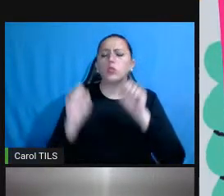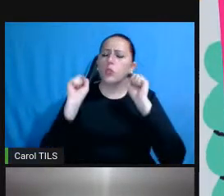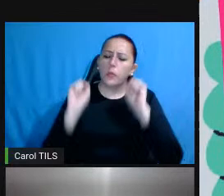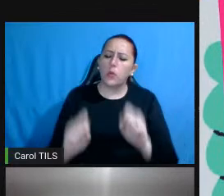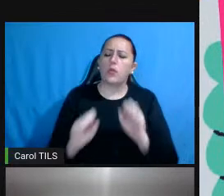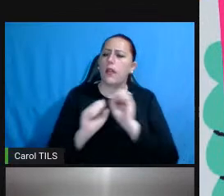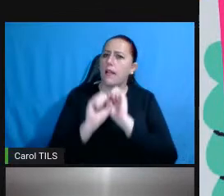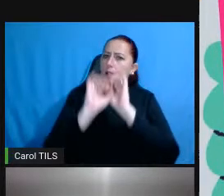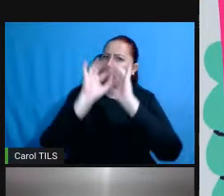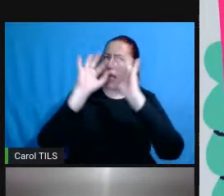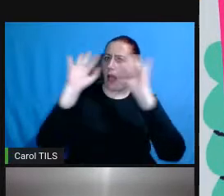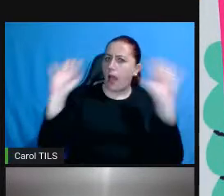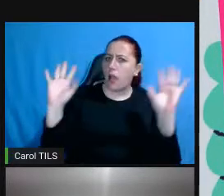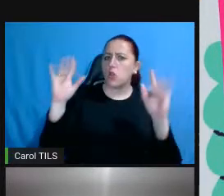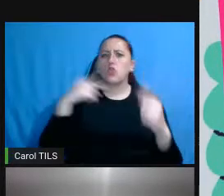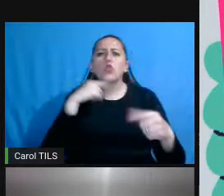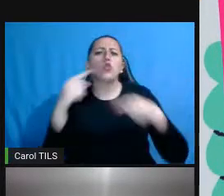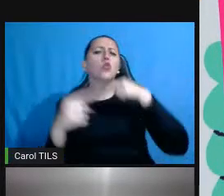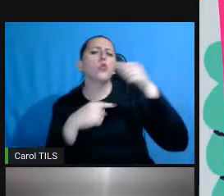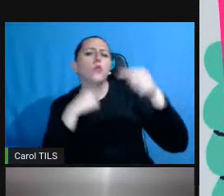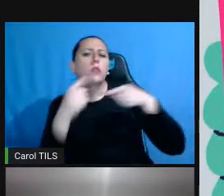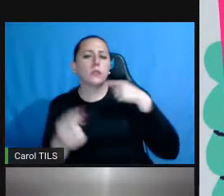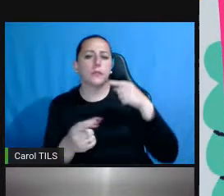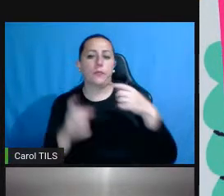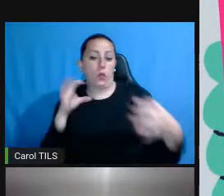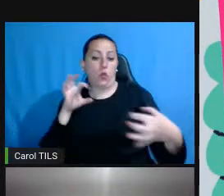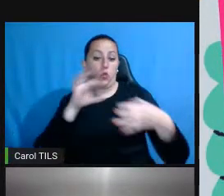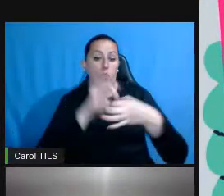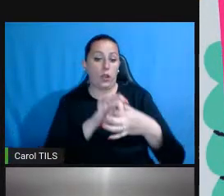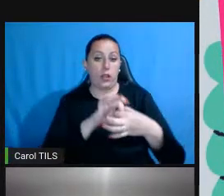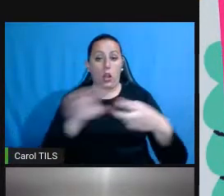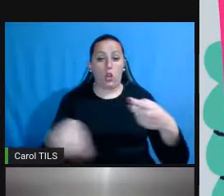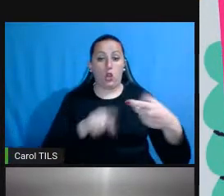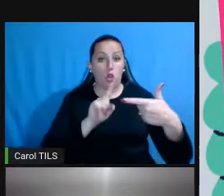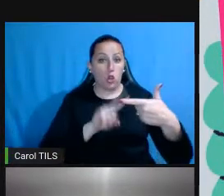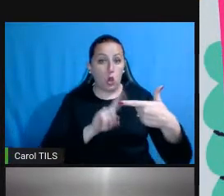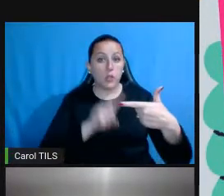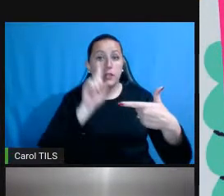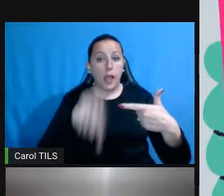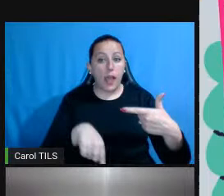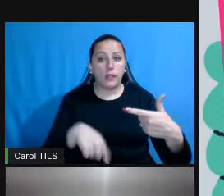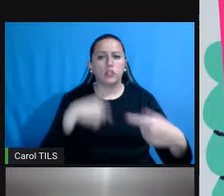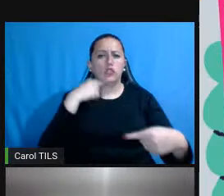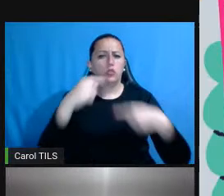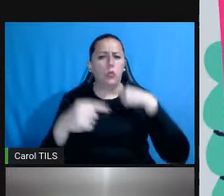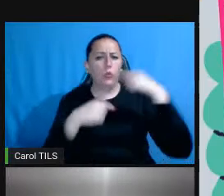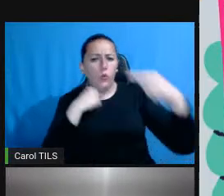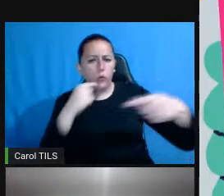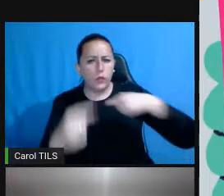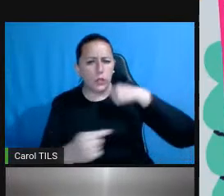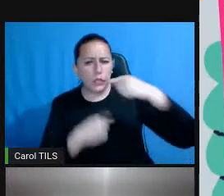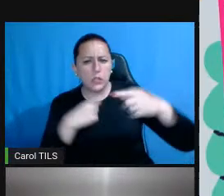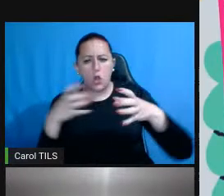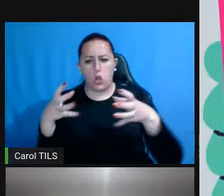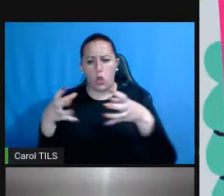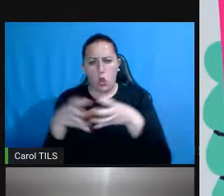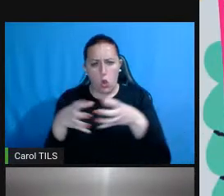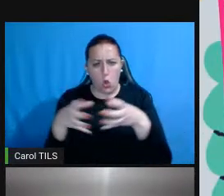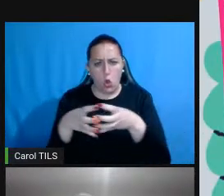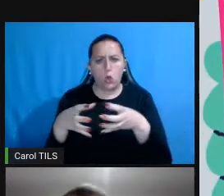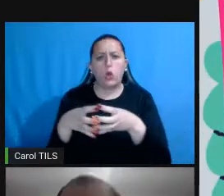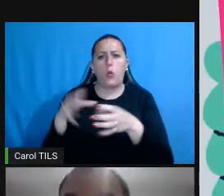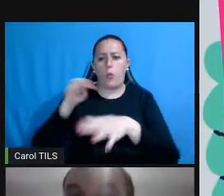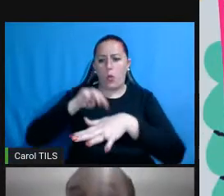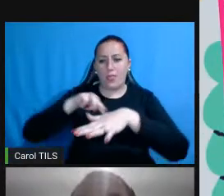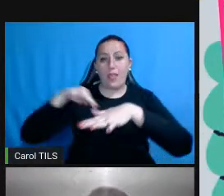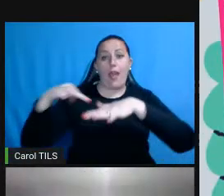esclarecer. Conectar dois é um plantão tira dúvidas também. Os colegas do NEAD, então, eles estarão das 15